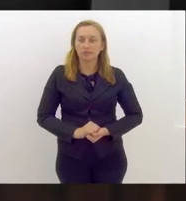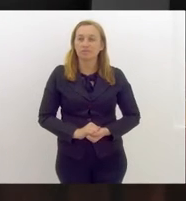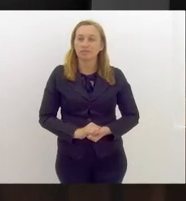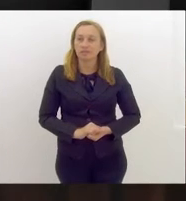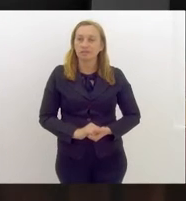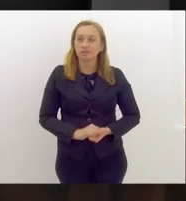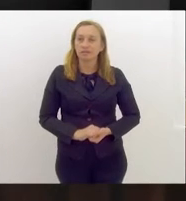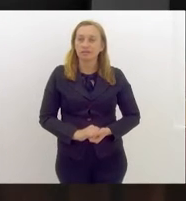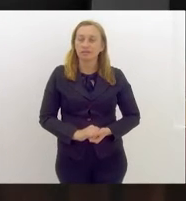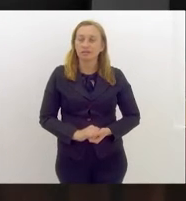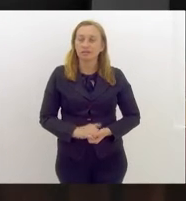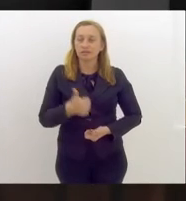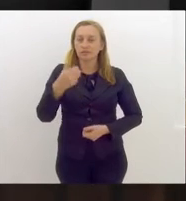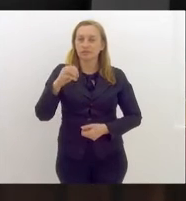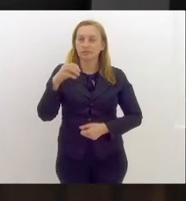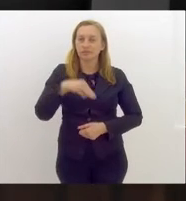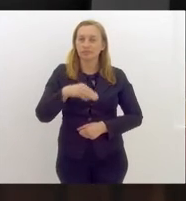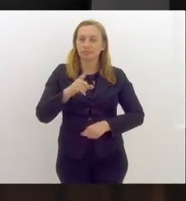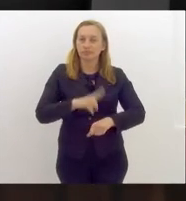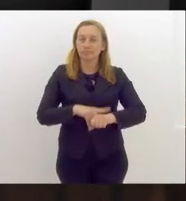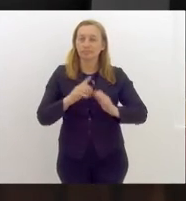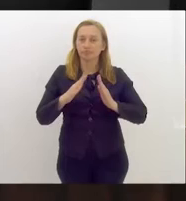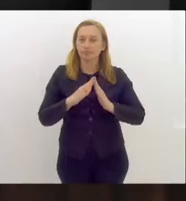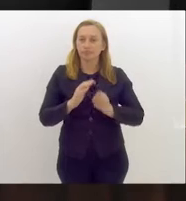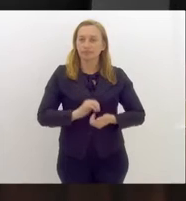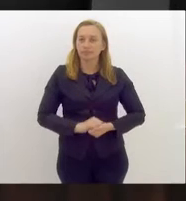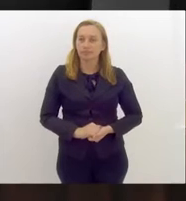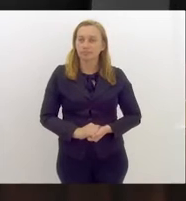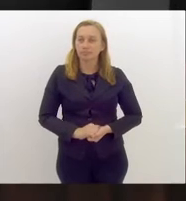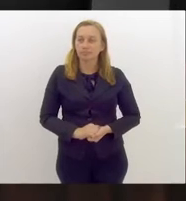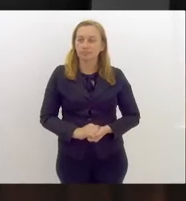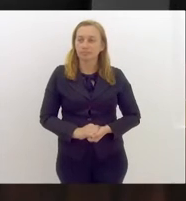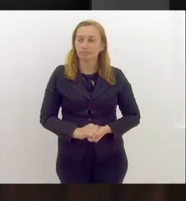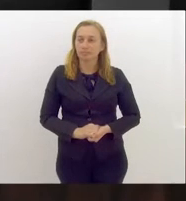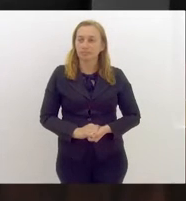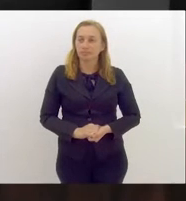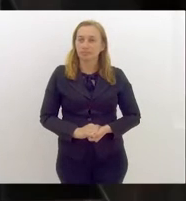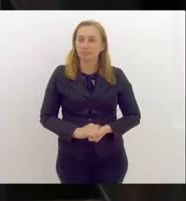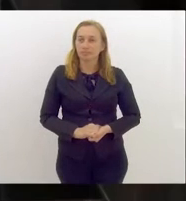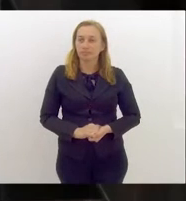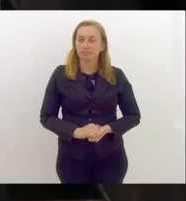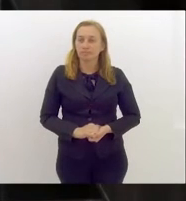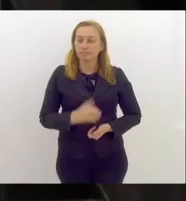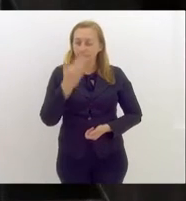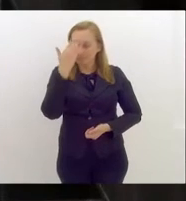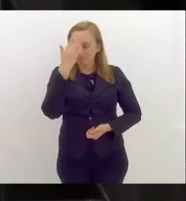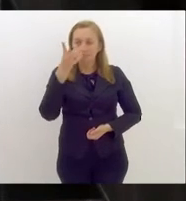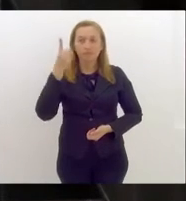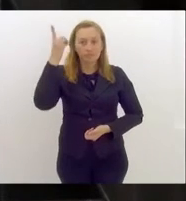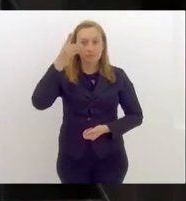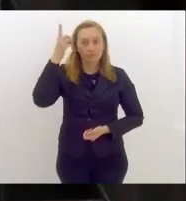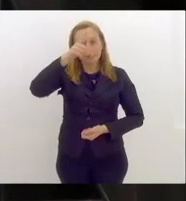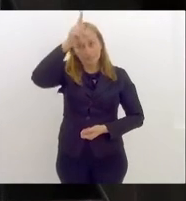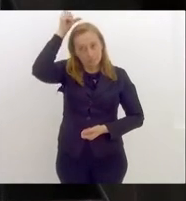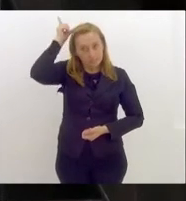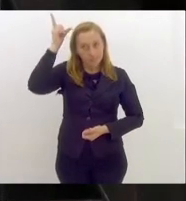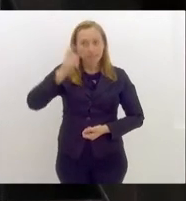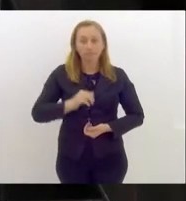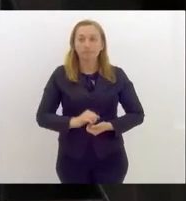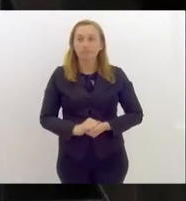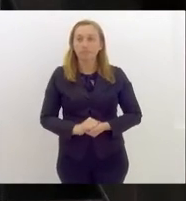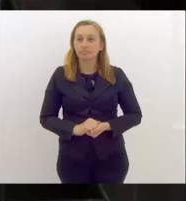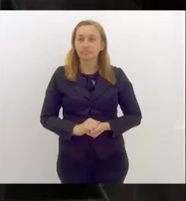vossa excelência dispõe de 10 minutos Obrigado Deputado Luis Paulo